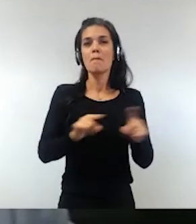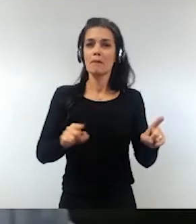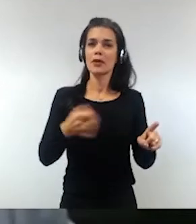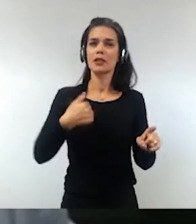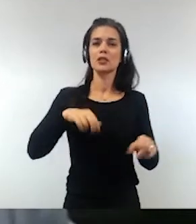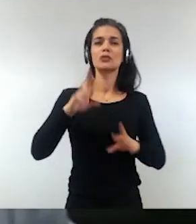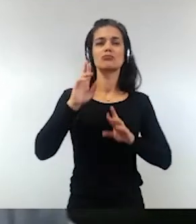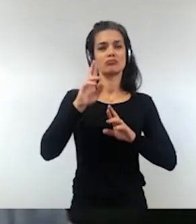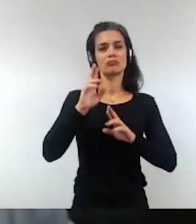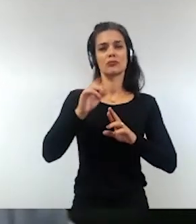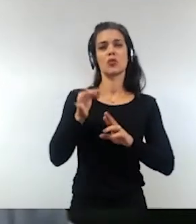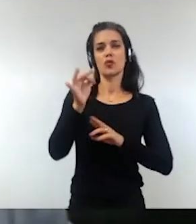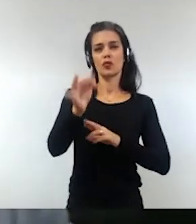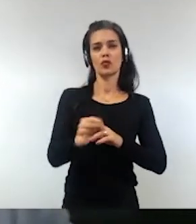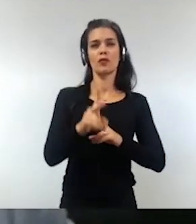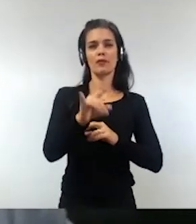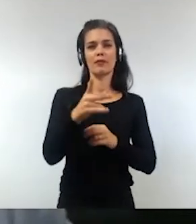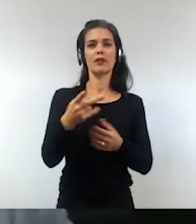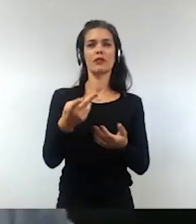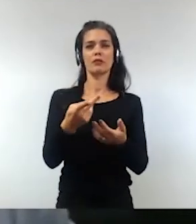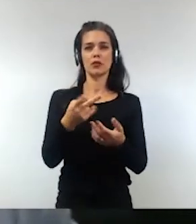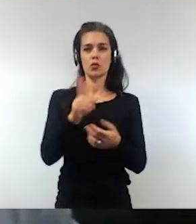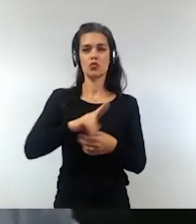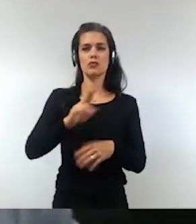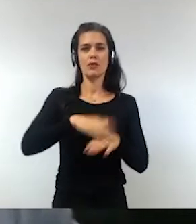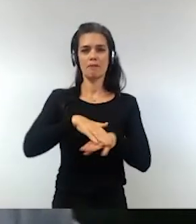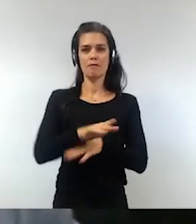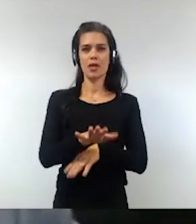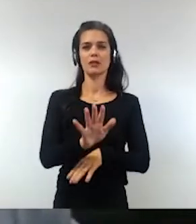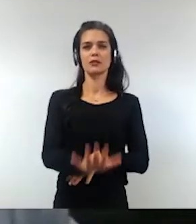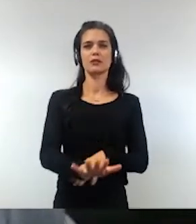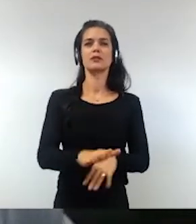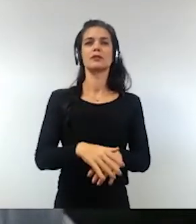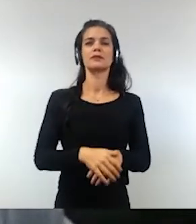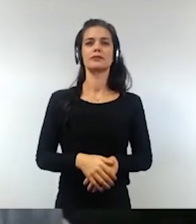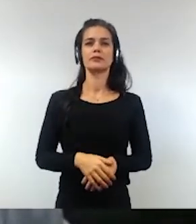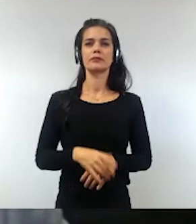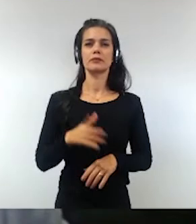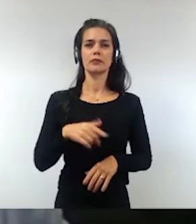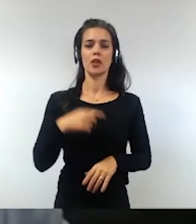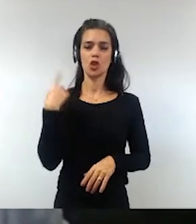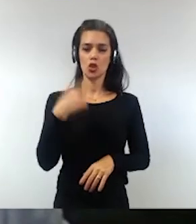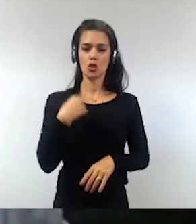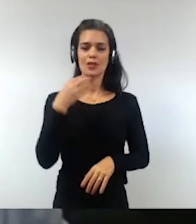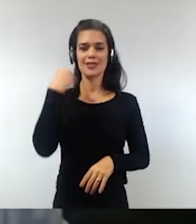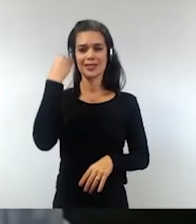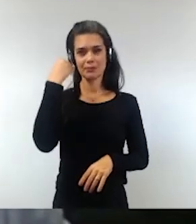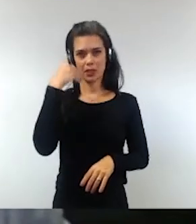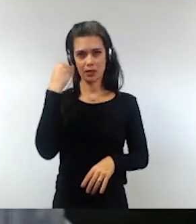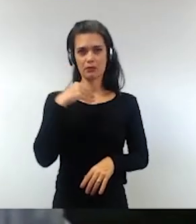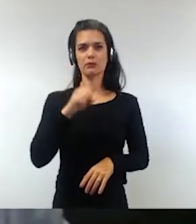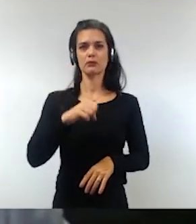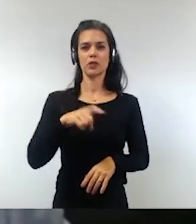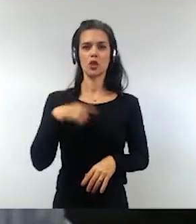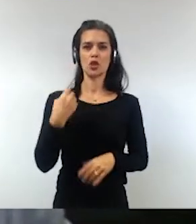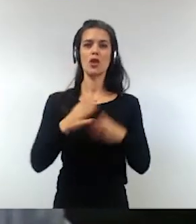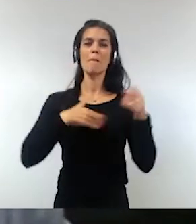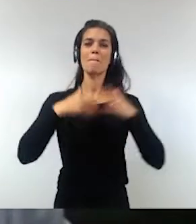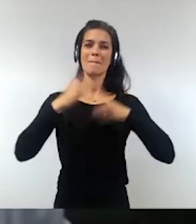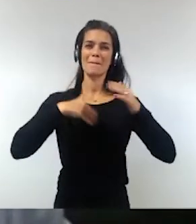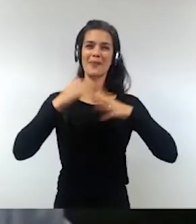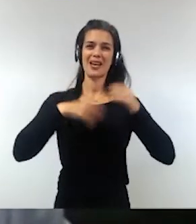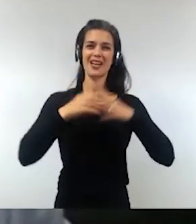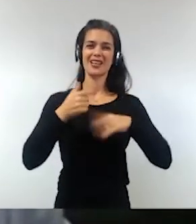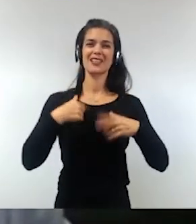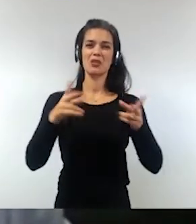certeza que esse instrumento será muito utilizado. Então, essa é a nossa experiência, é a nossa prática, e